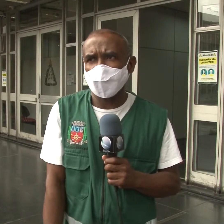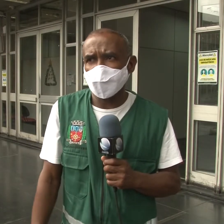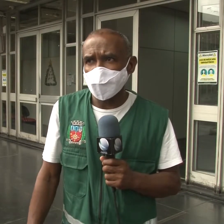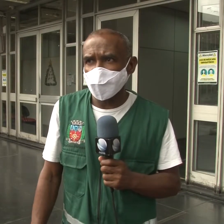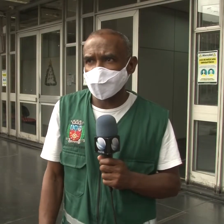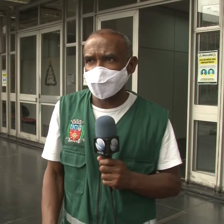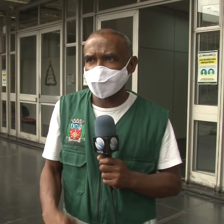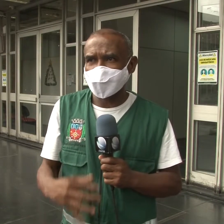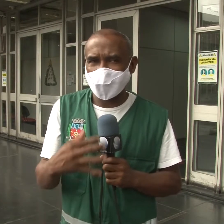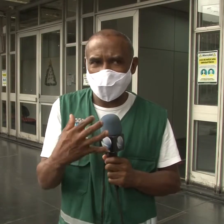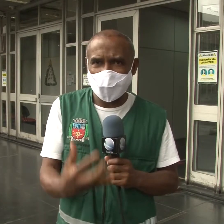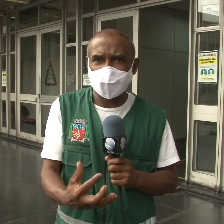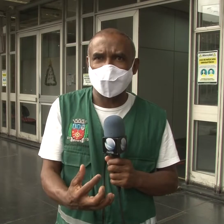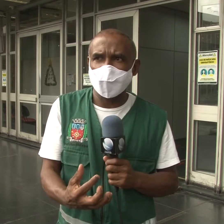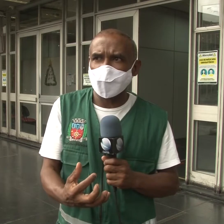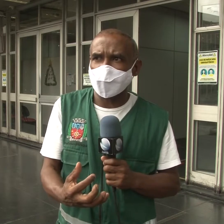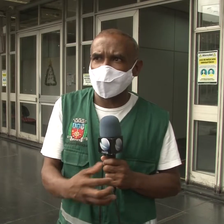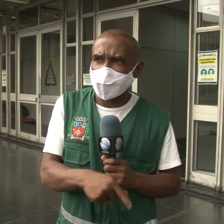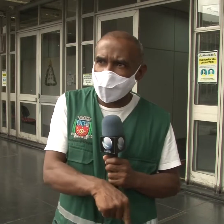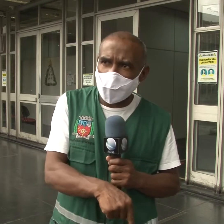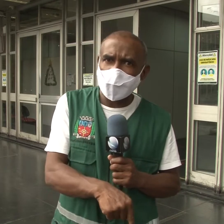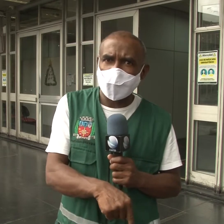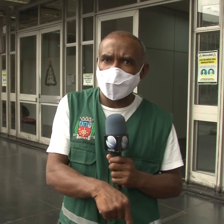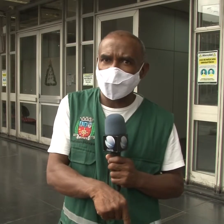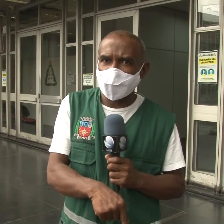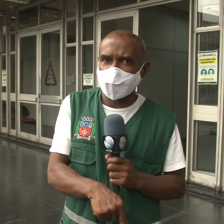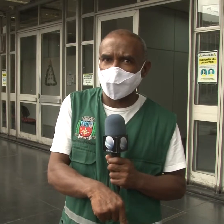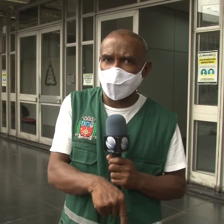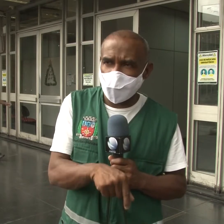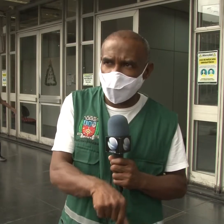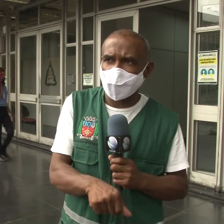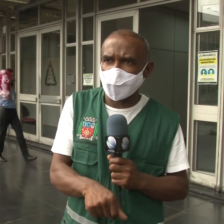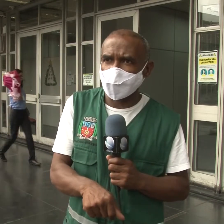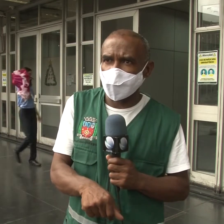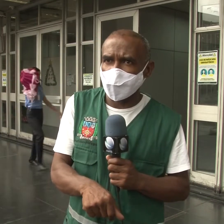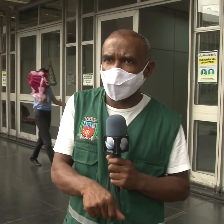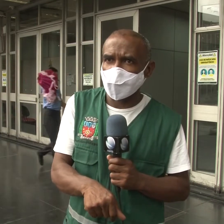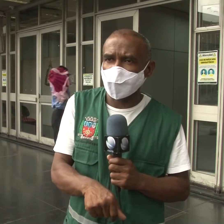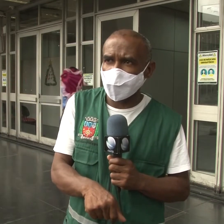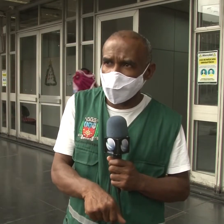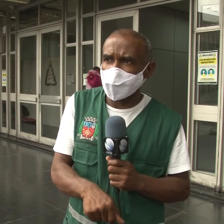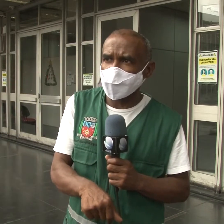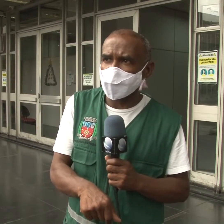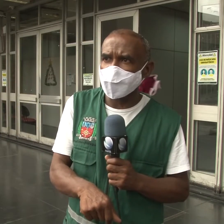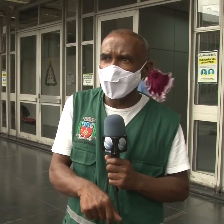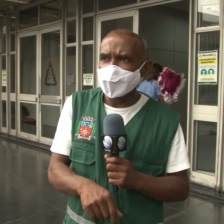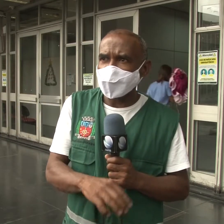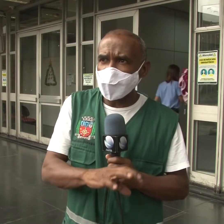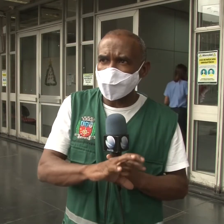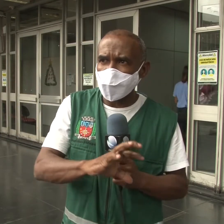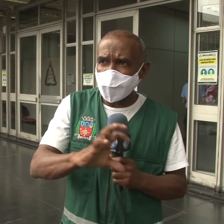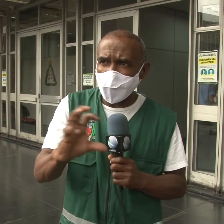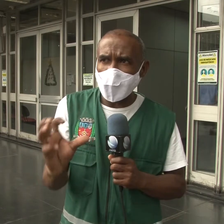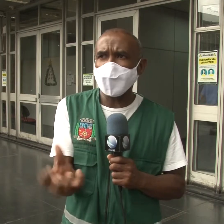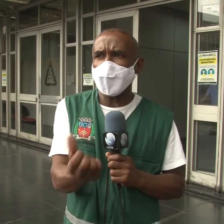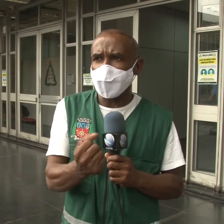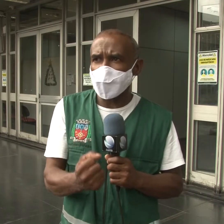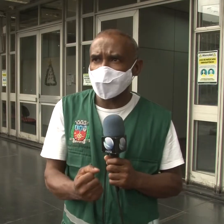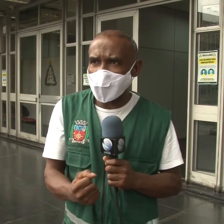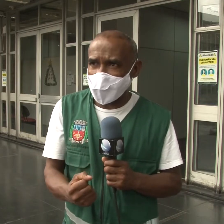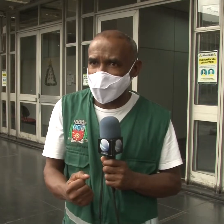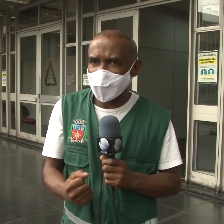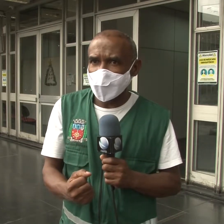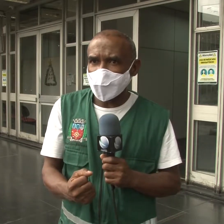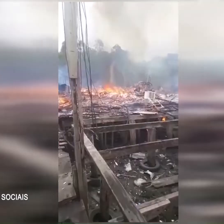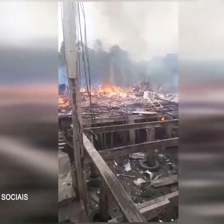de passar por um processo de cadastramento. A Secretaria de Habitação, o Serviço Social nosso em conjunto, tem todo o